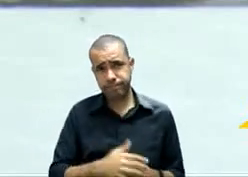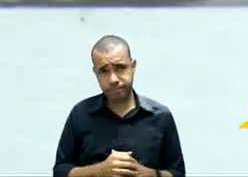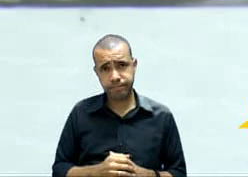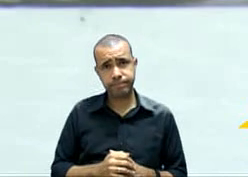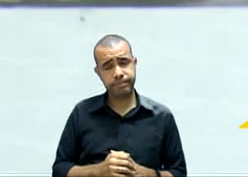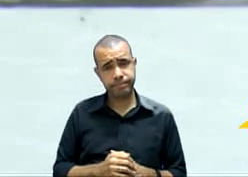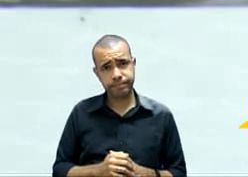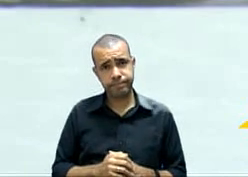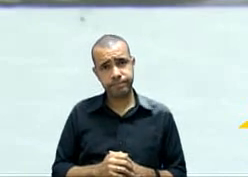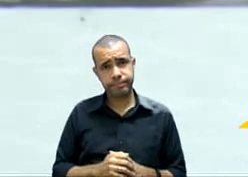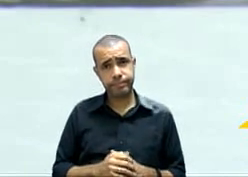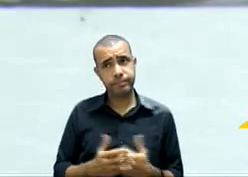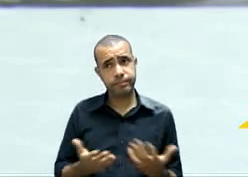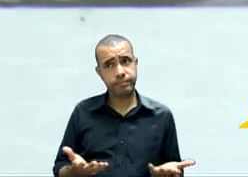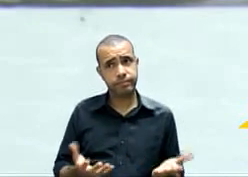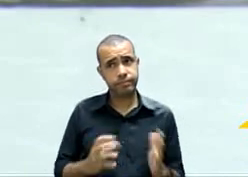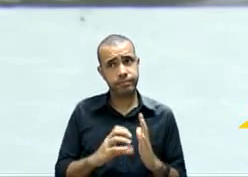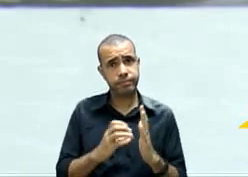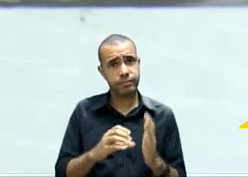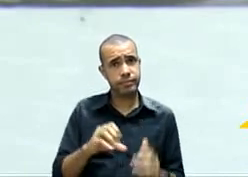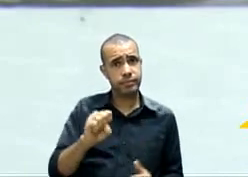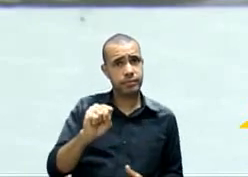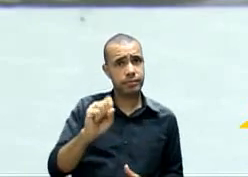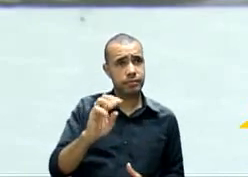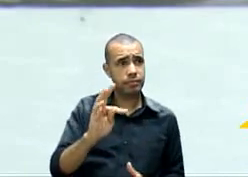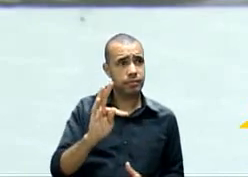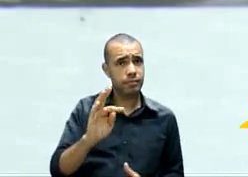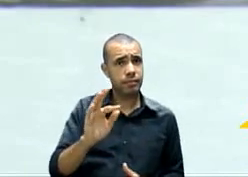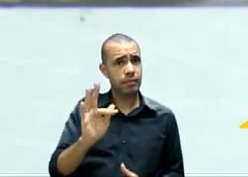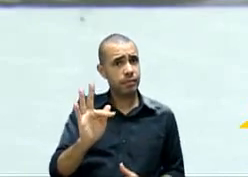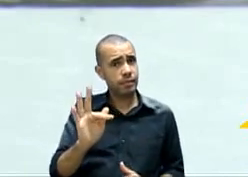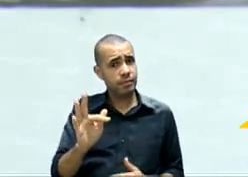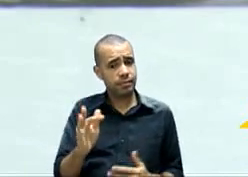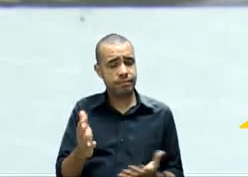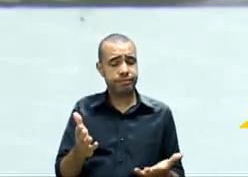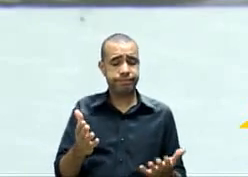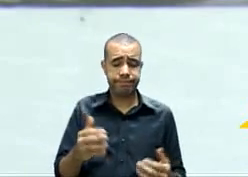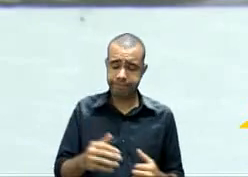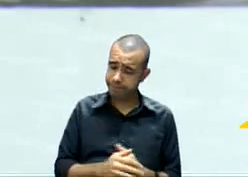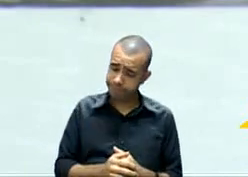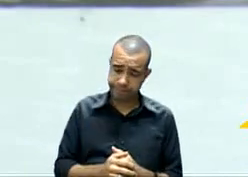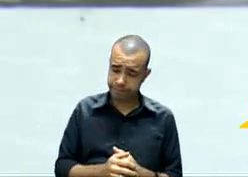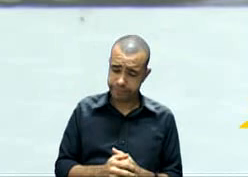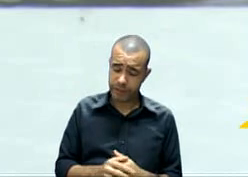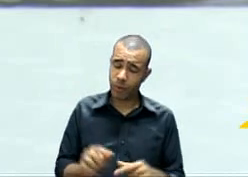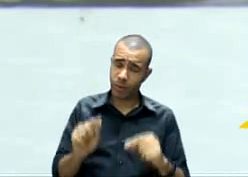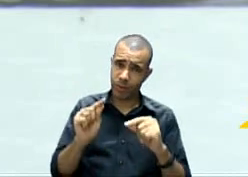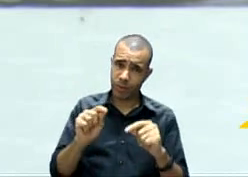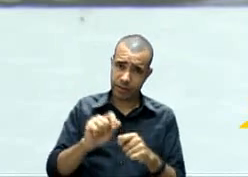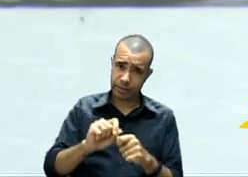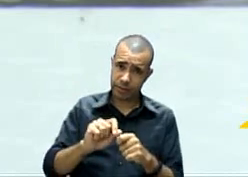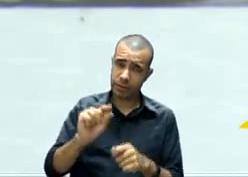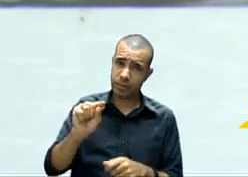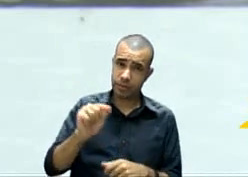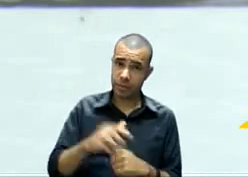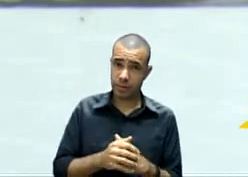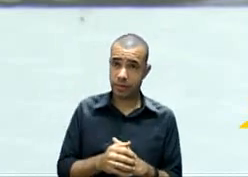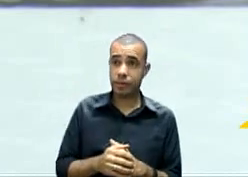Aí o STF, olha o que, que o STF fez, reconhece a